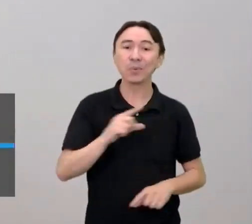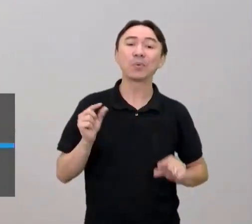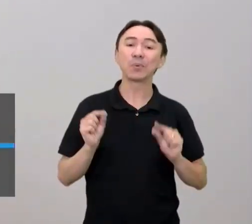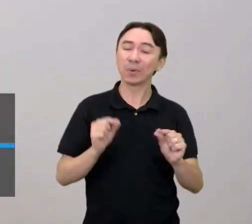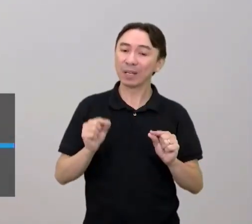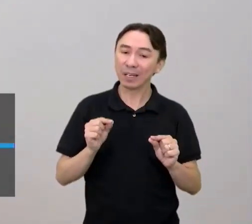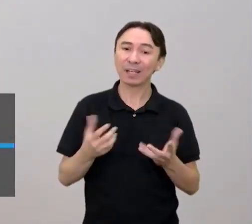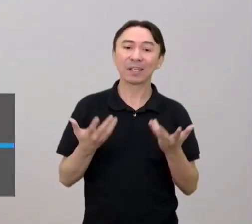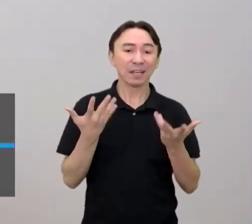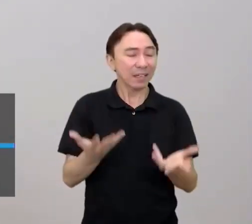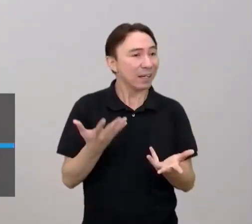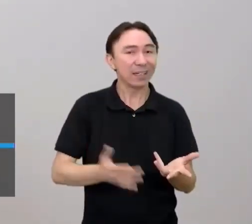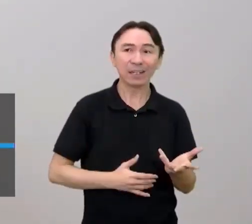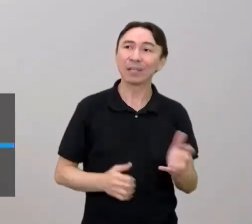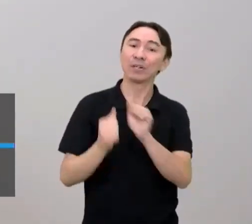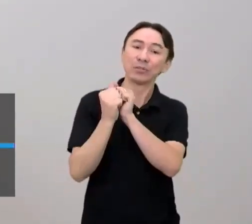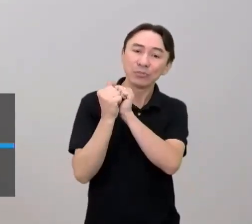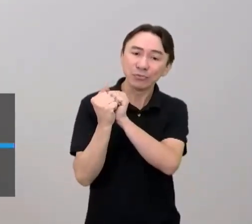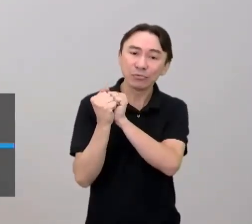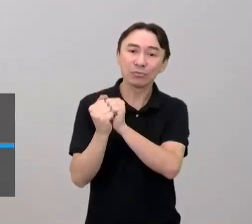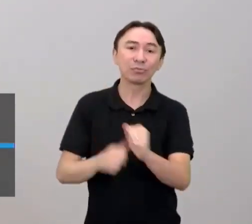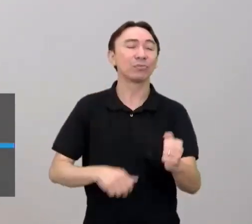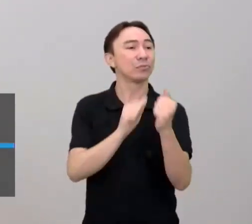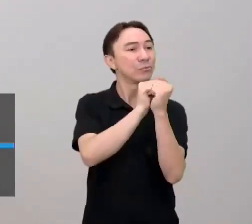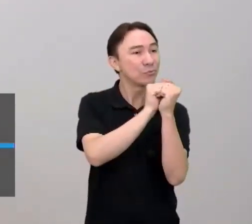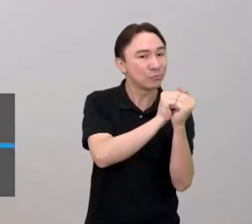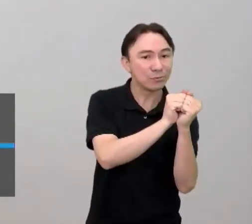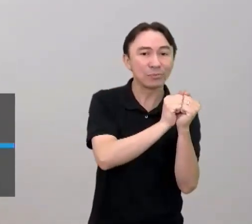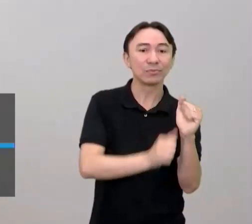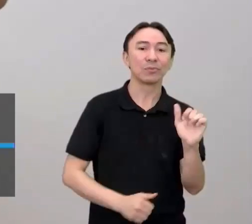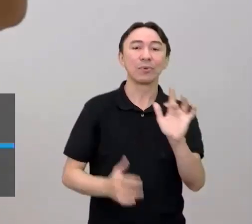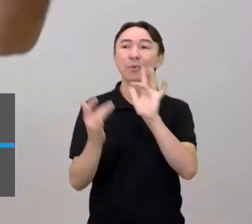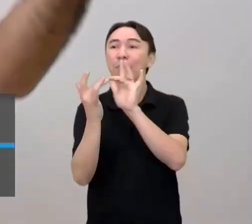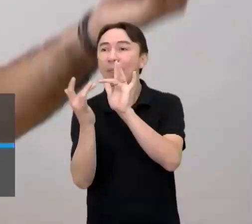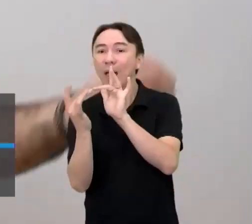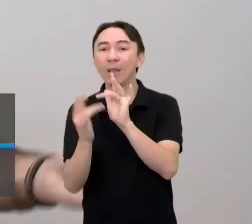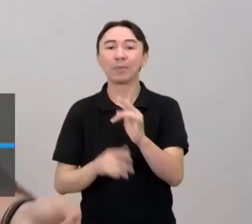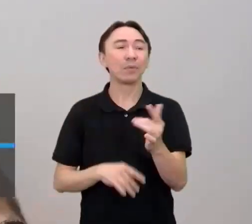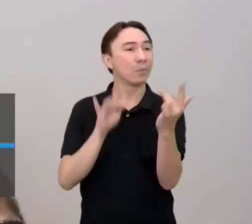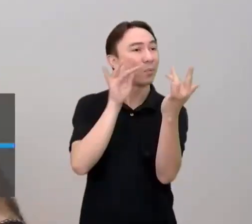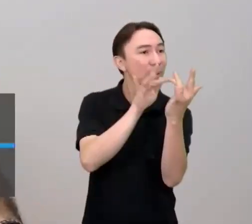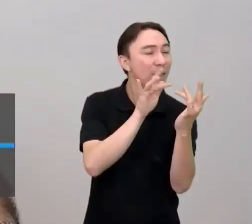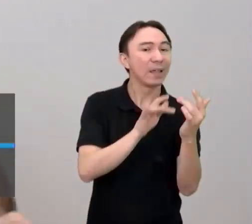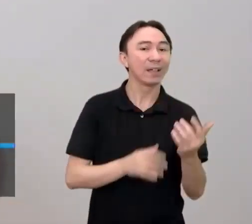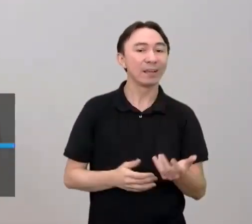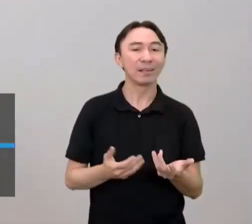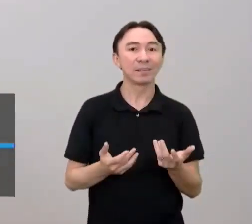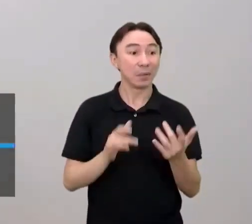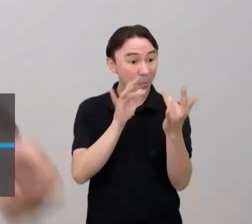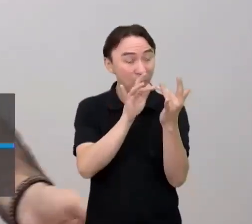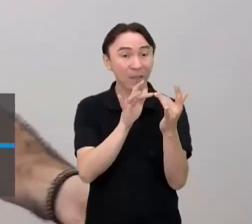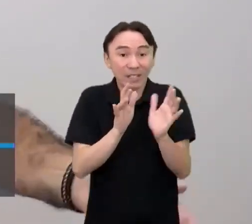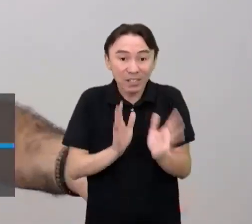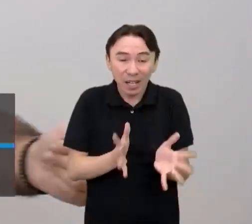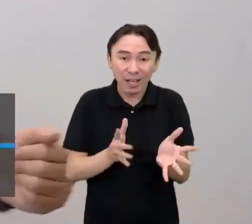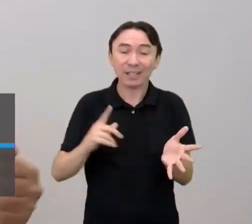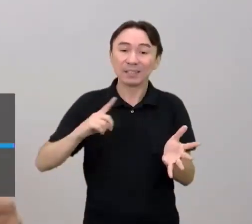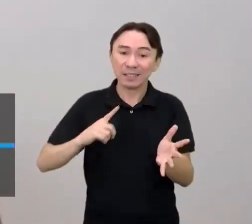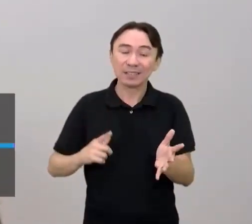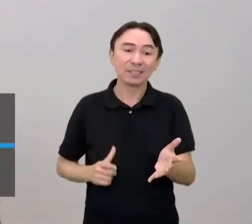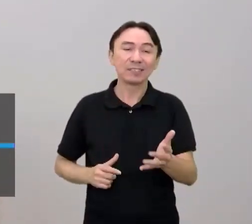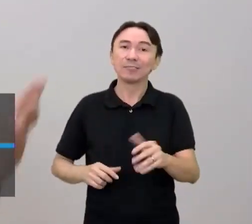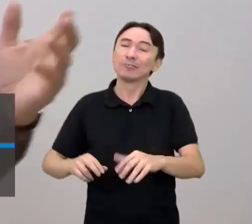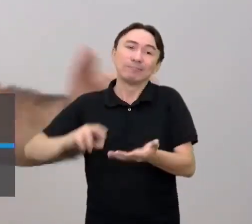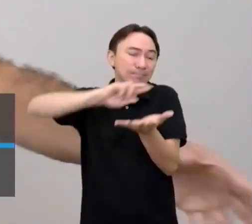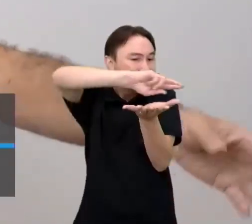o contato. E nesse contato, então, a gente tem aí a ampliação da diversidade. Por que eu também estou dizendo tudo